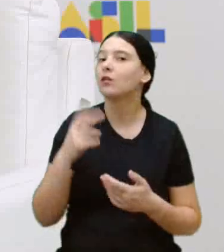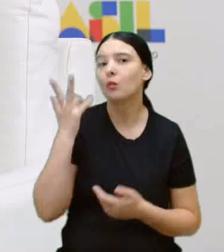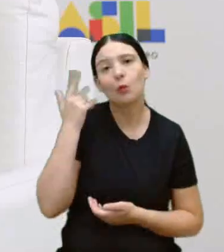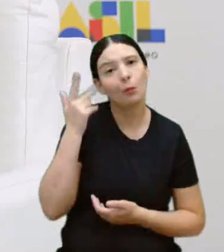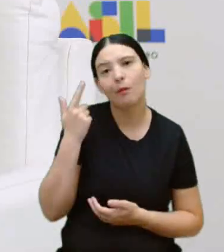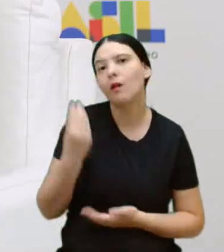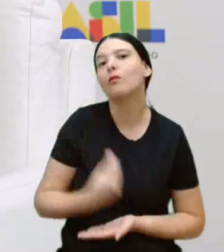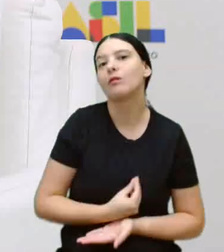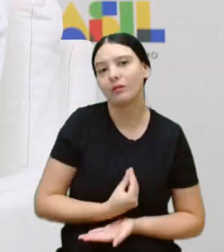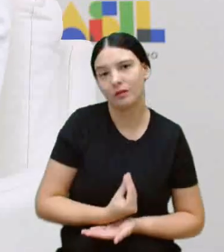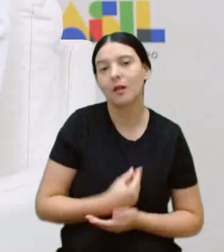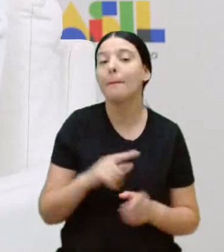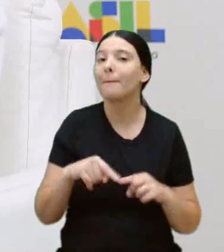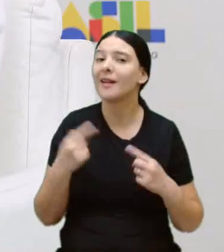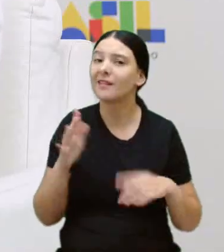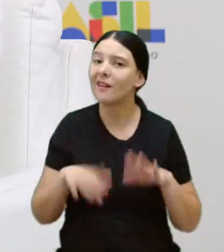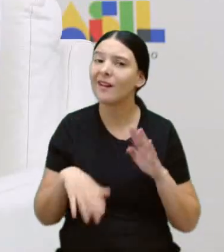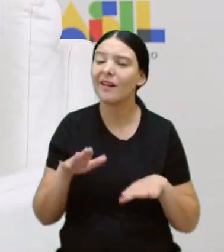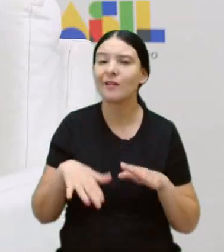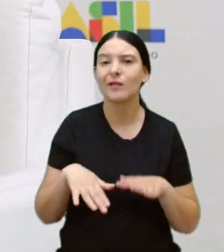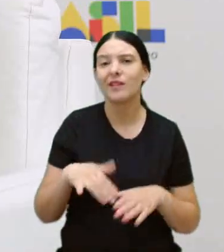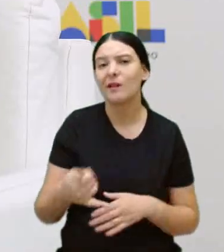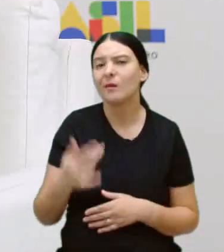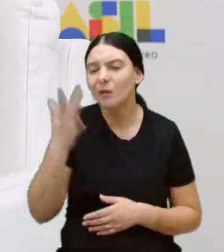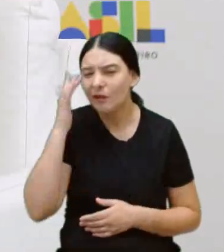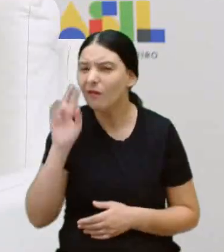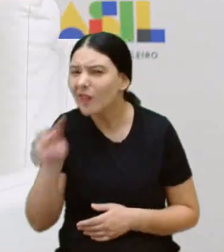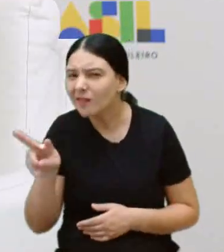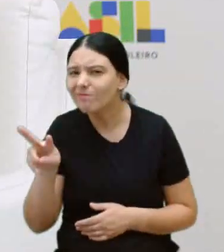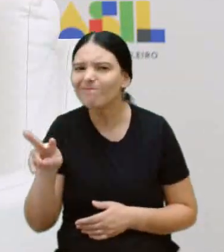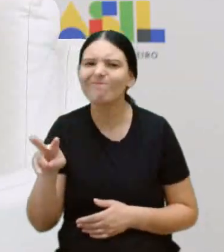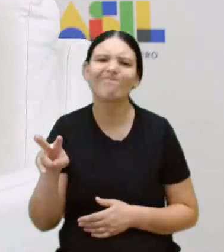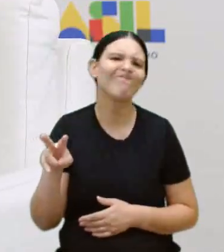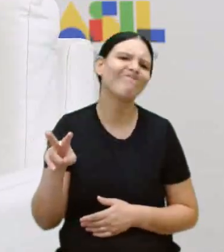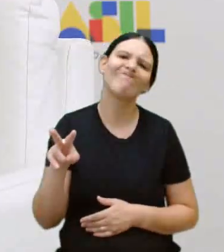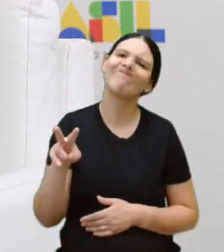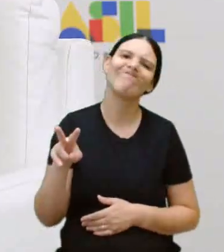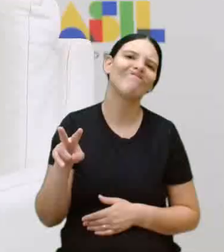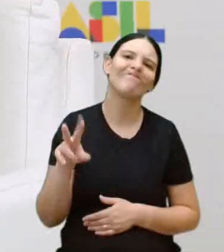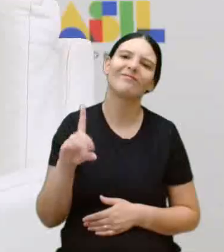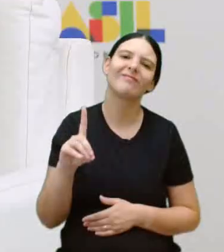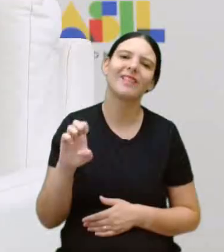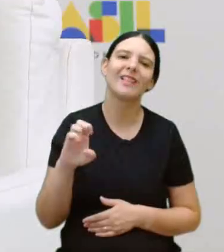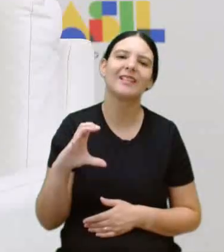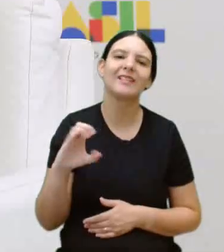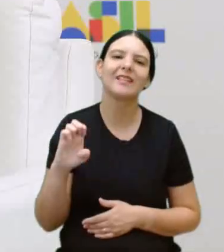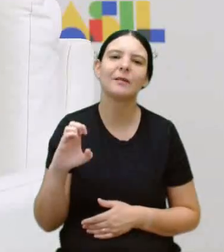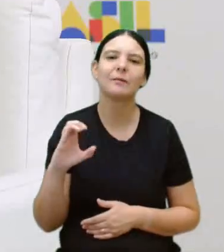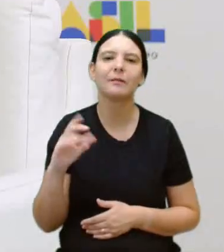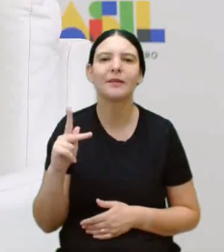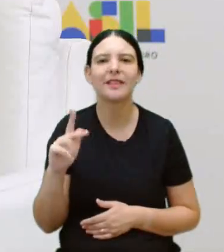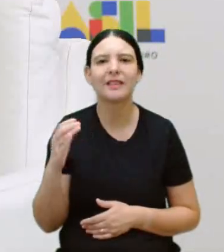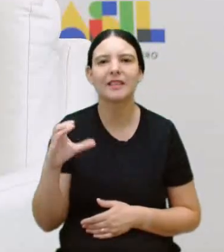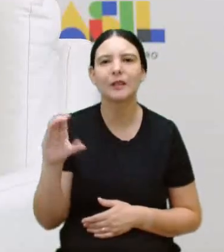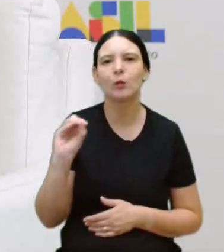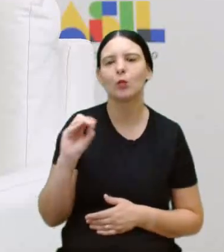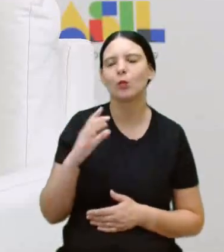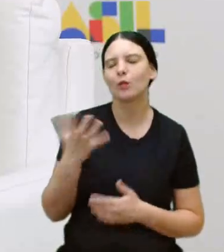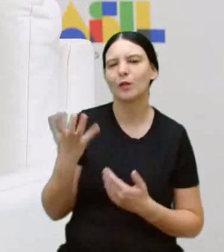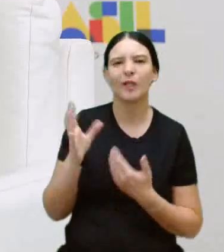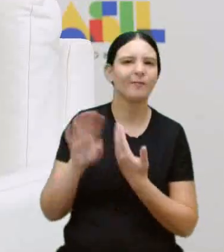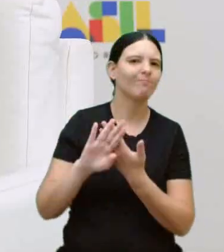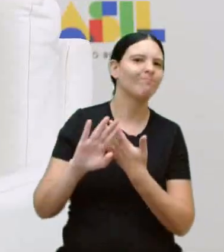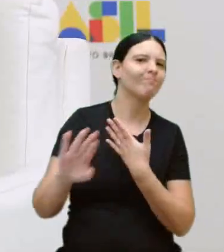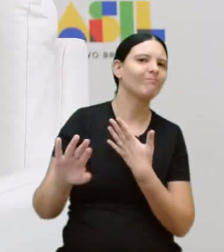vezes, acontece decepção. Aí a pessoa começa a ficar... não quer mais investir amorosamente, não quer jogar